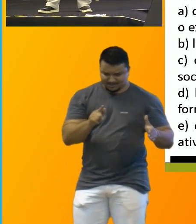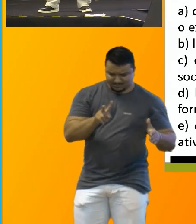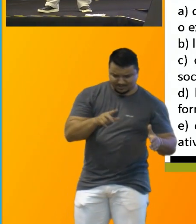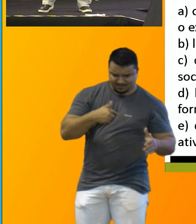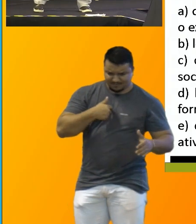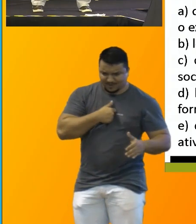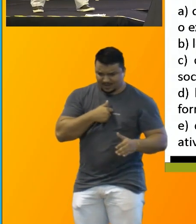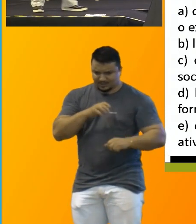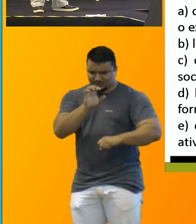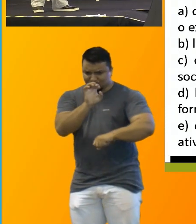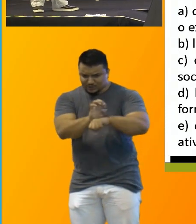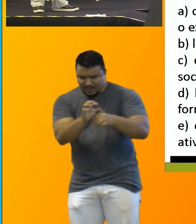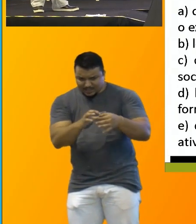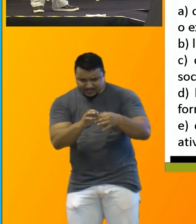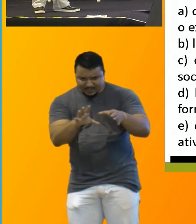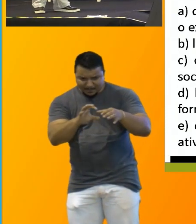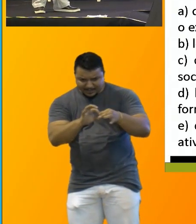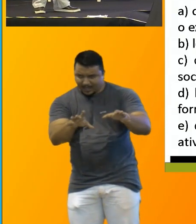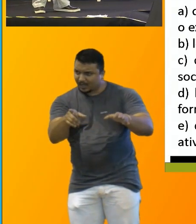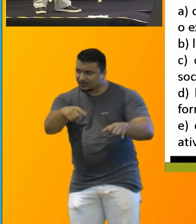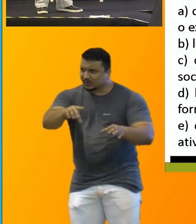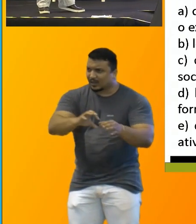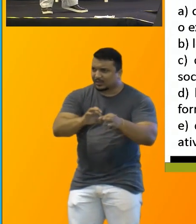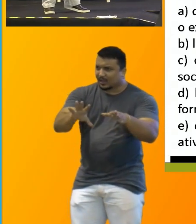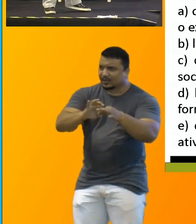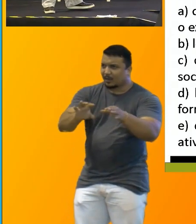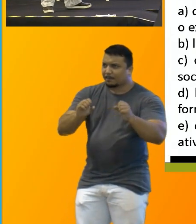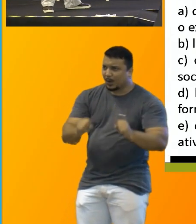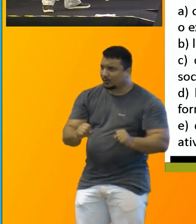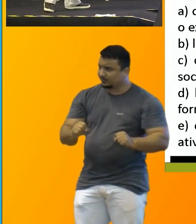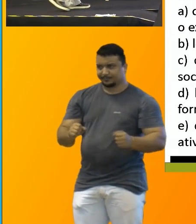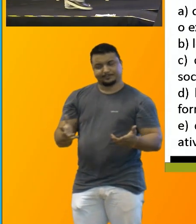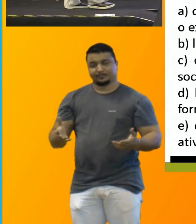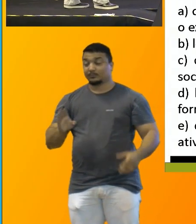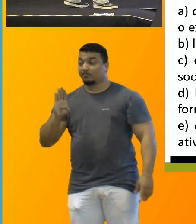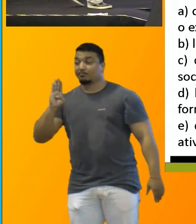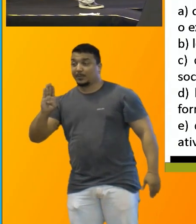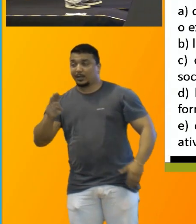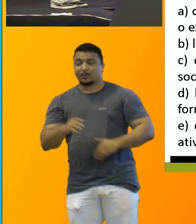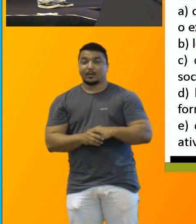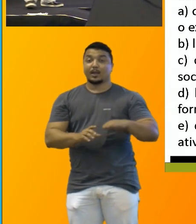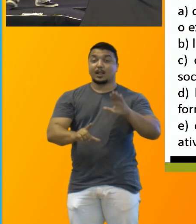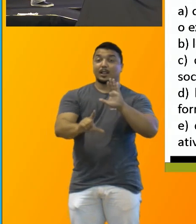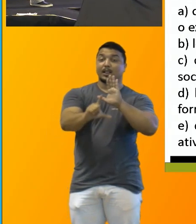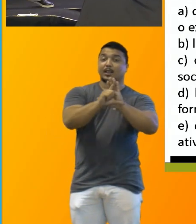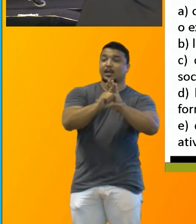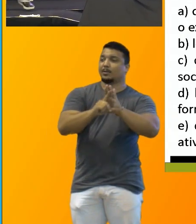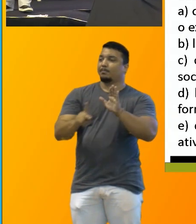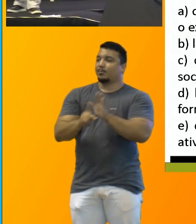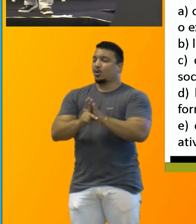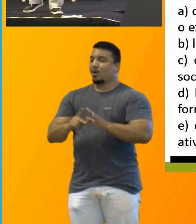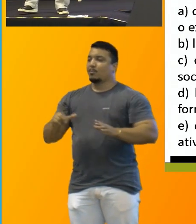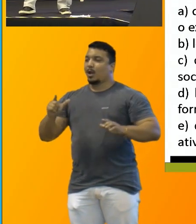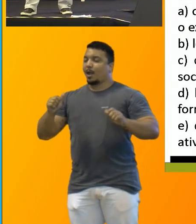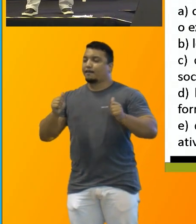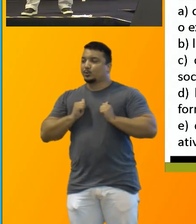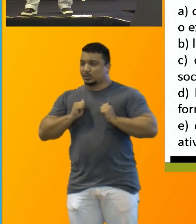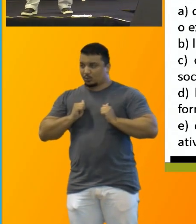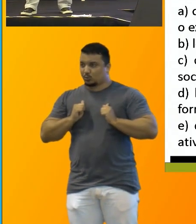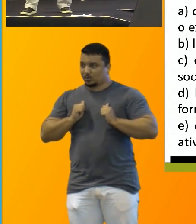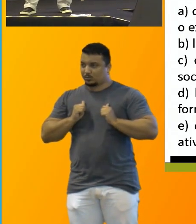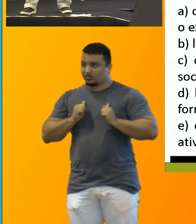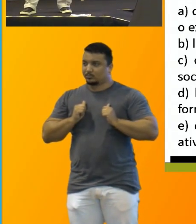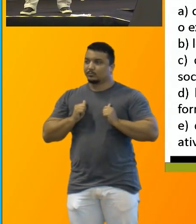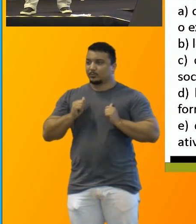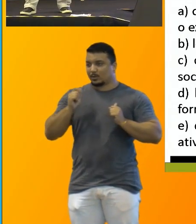o Estado dava autonomia? Letra B, legislação previdenciária. Previdenciária tem a